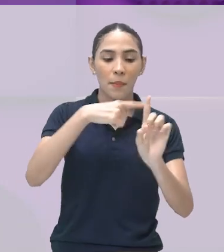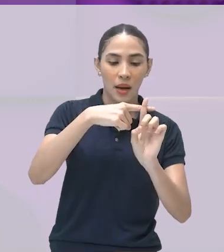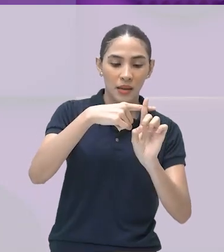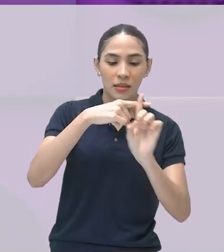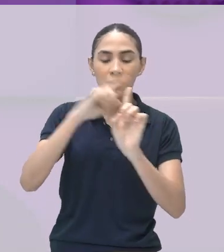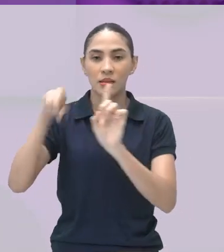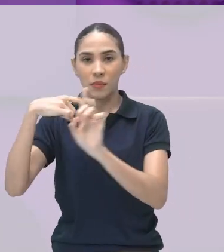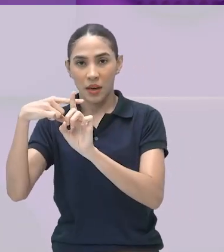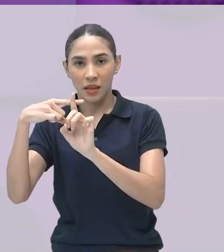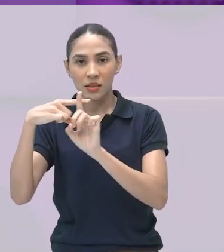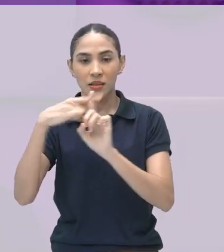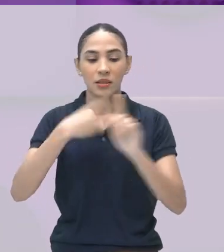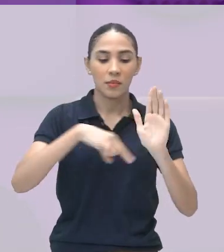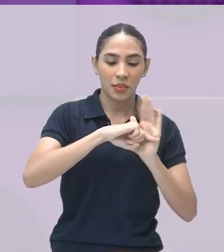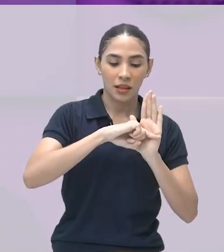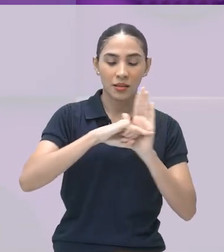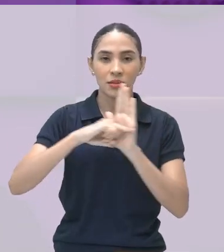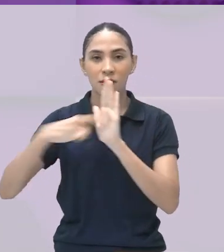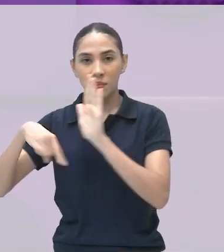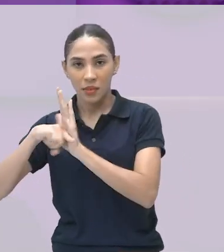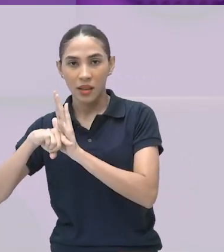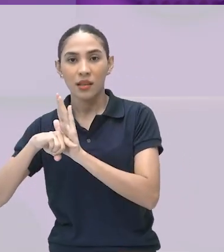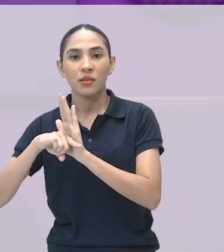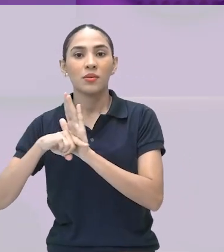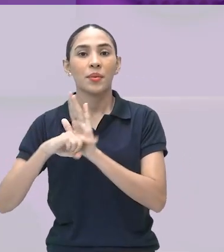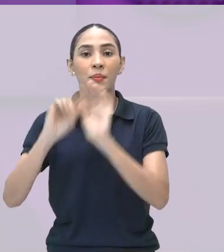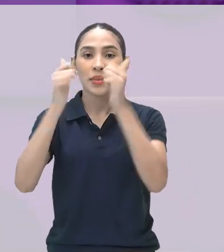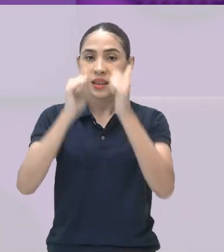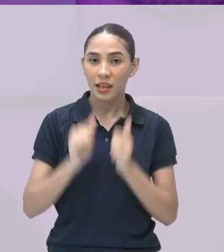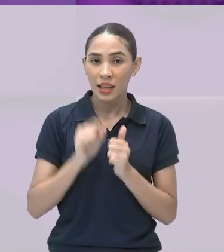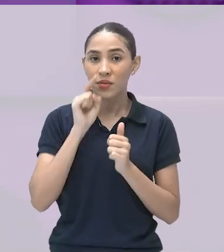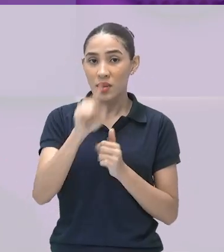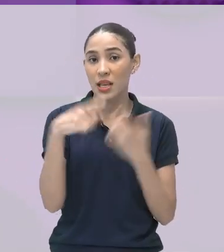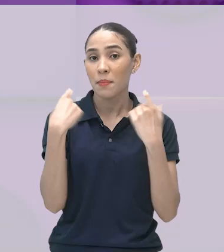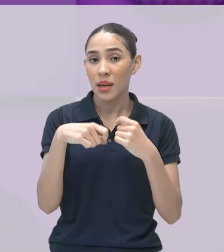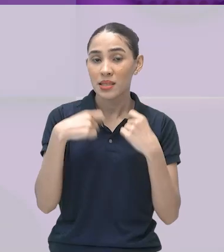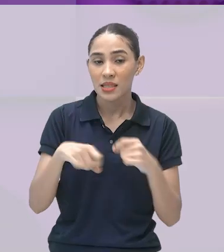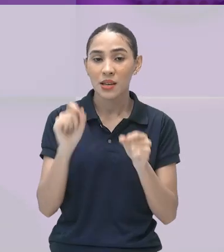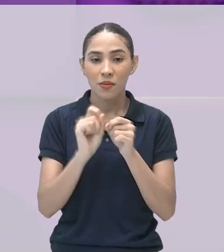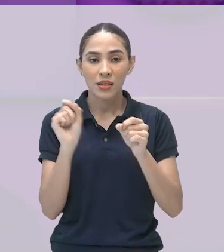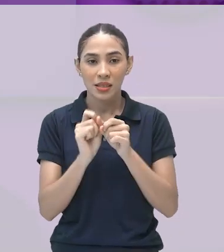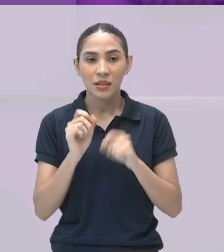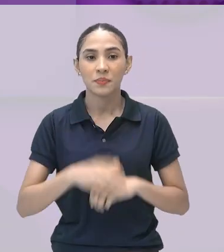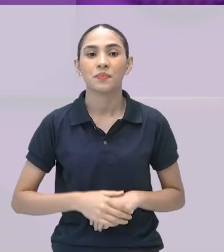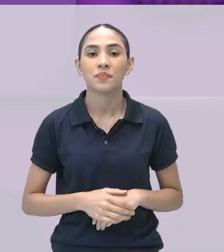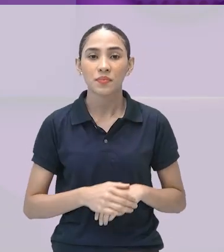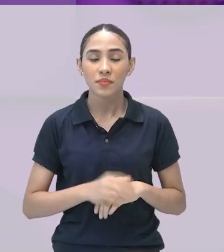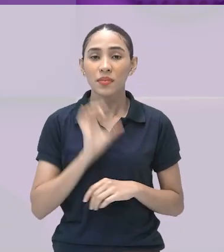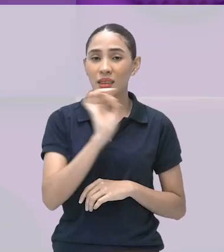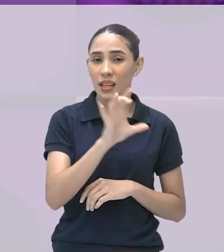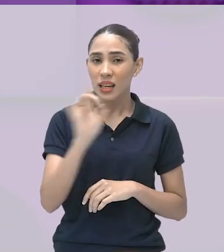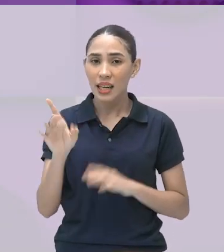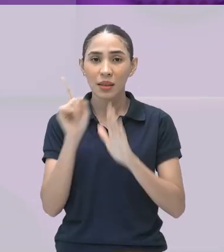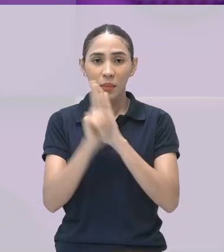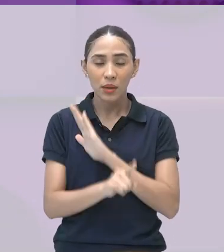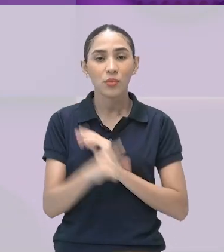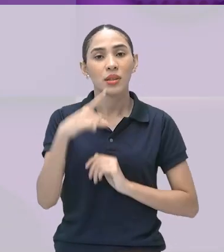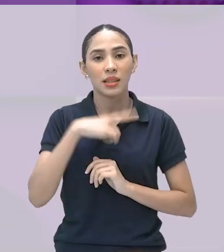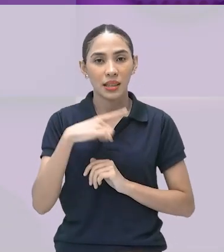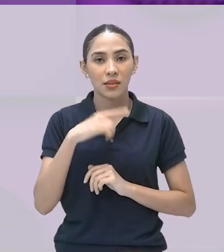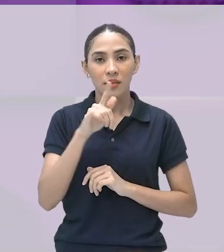com mais, menos com menos. E essa análise que você precisa fazer, né, em cada questão